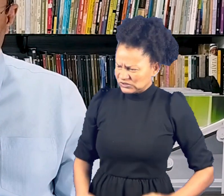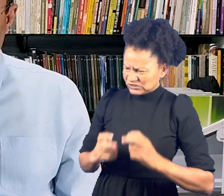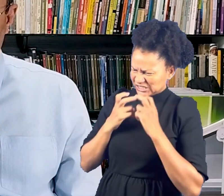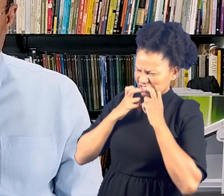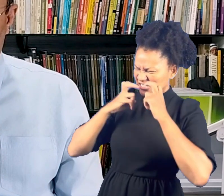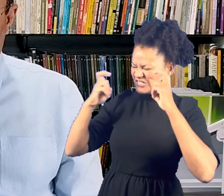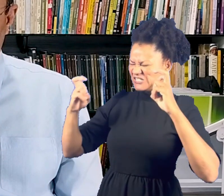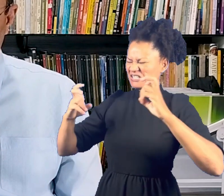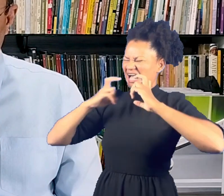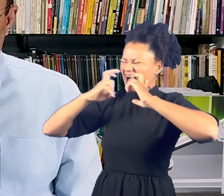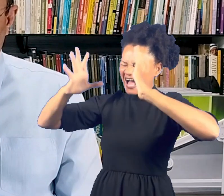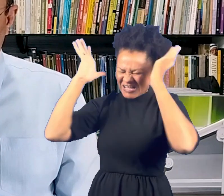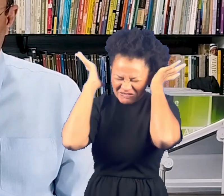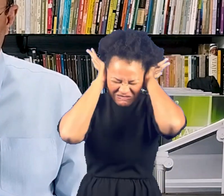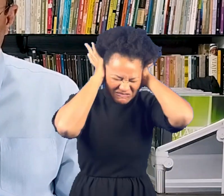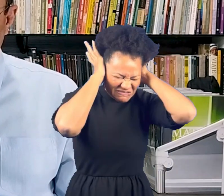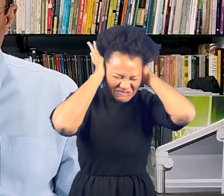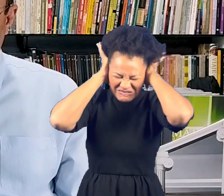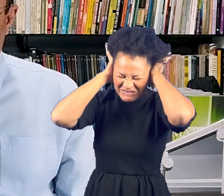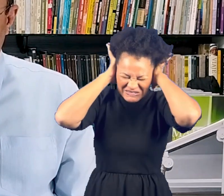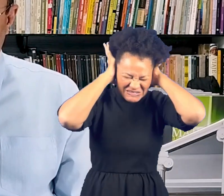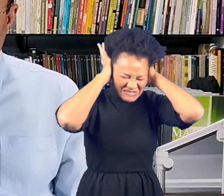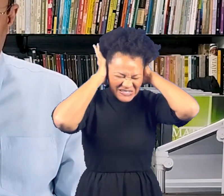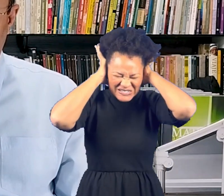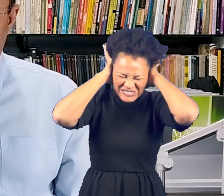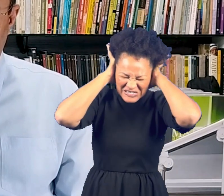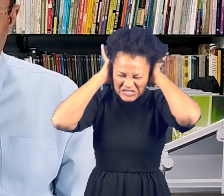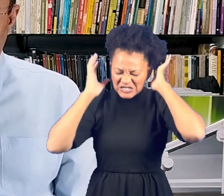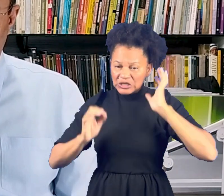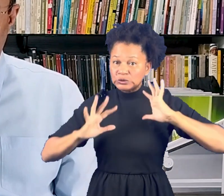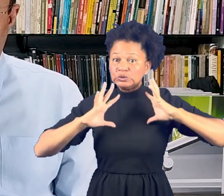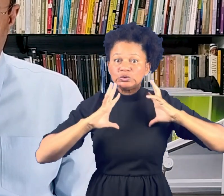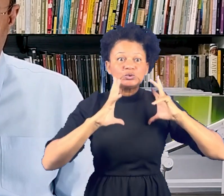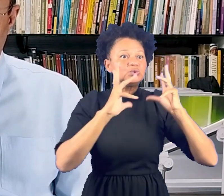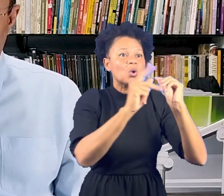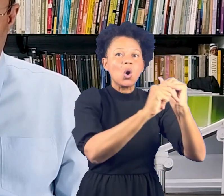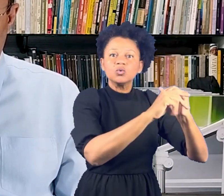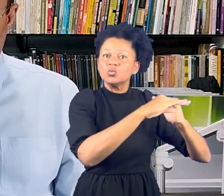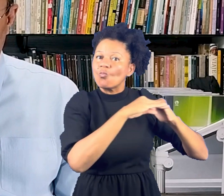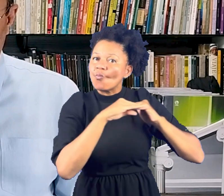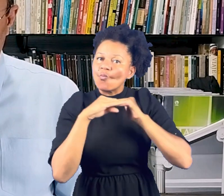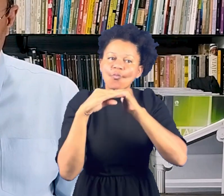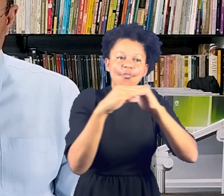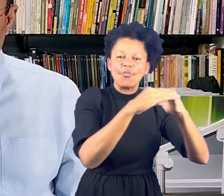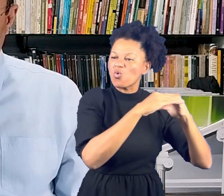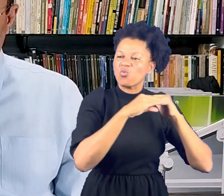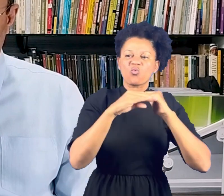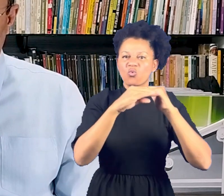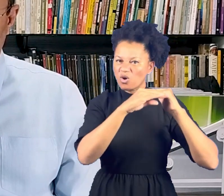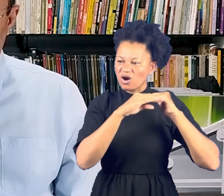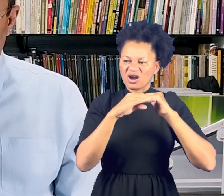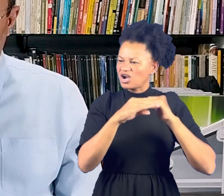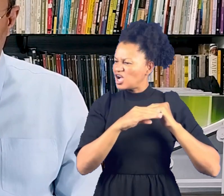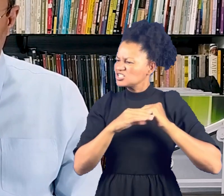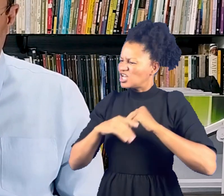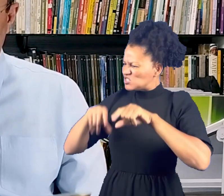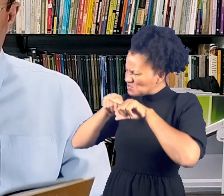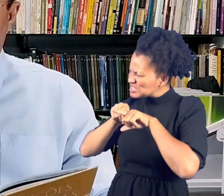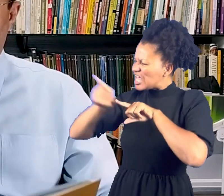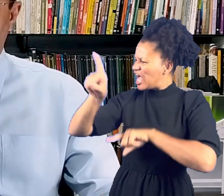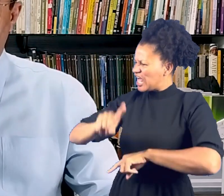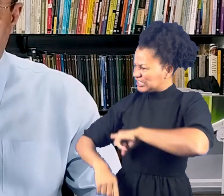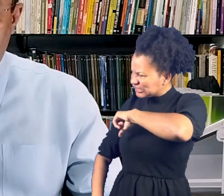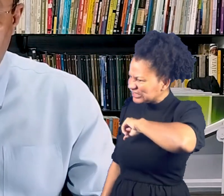voz, taparam os ouvidos, e arremeteram unânimes contra ele, e expulsando-o